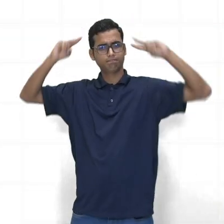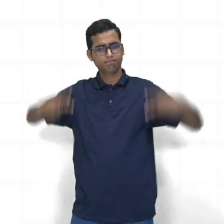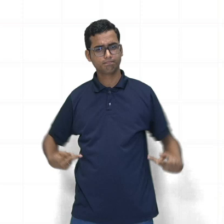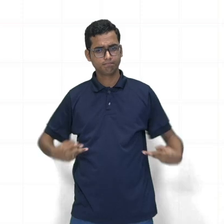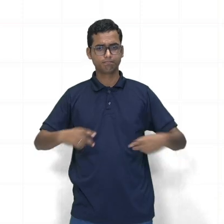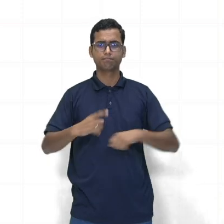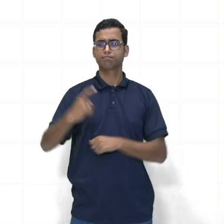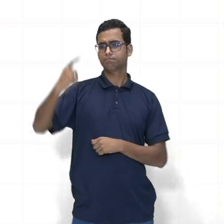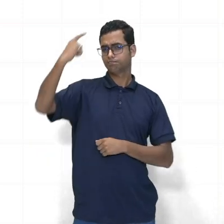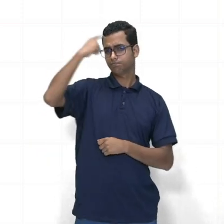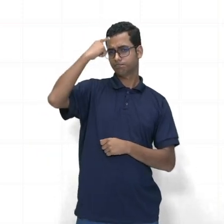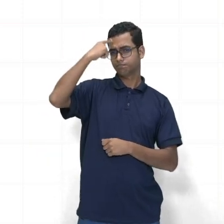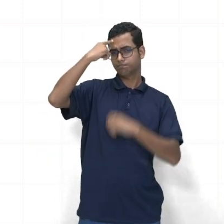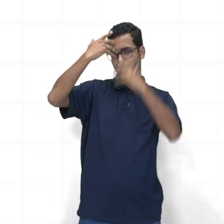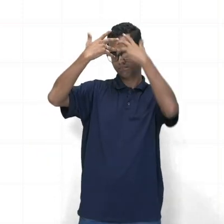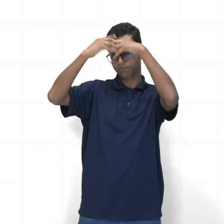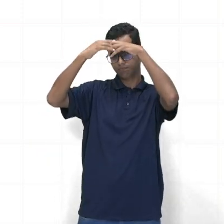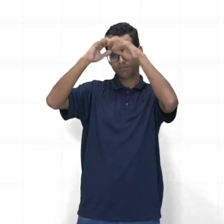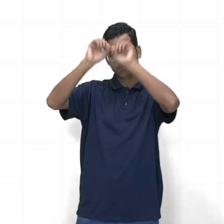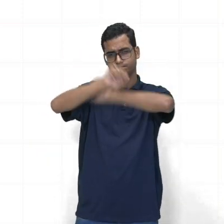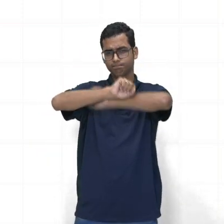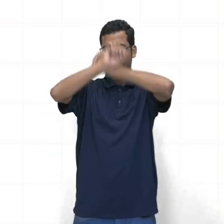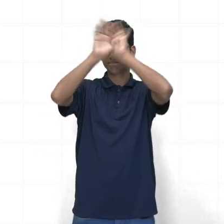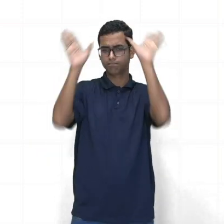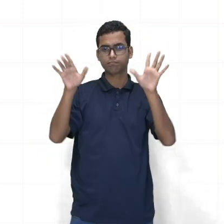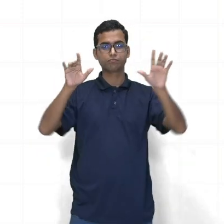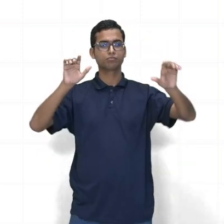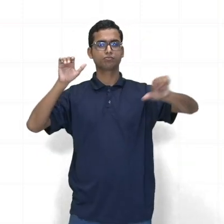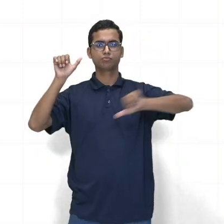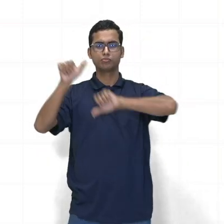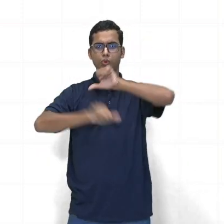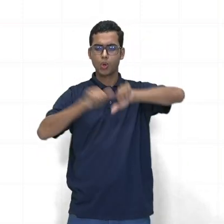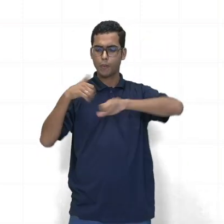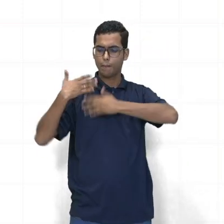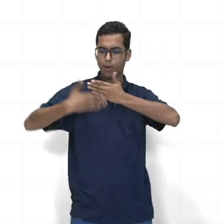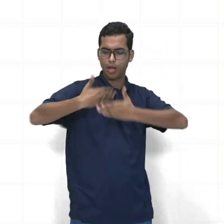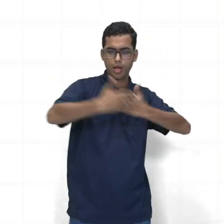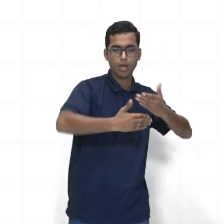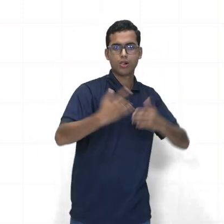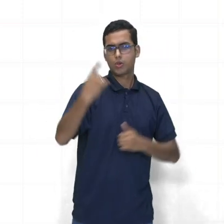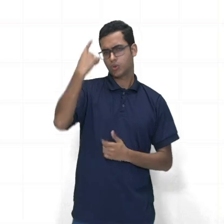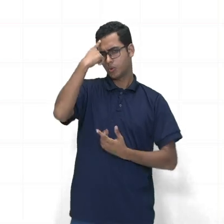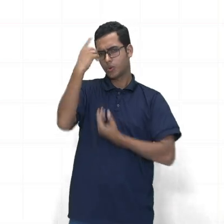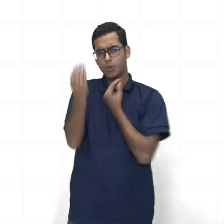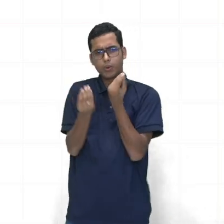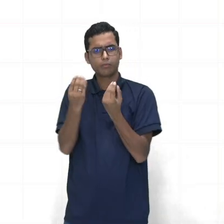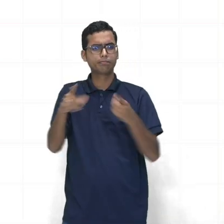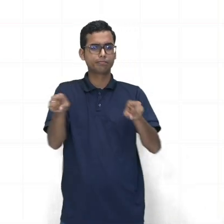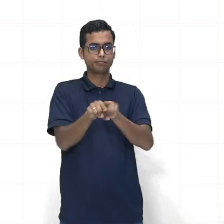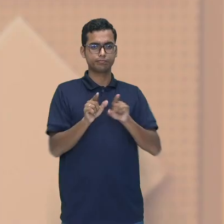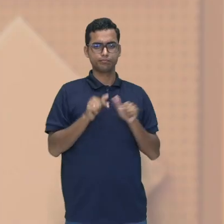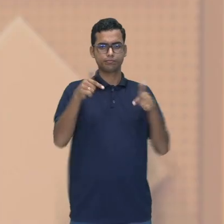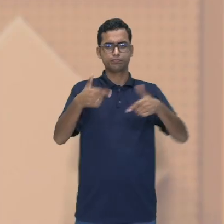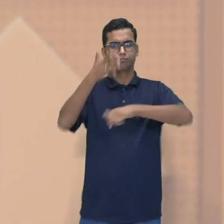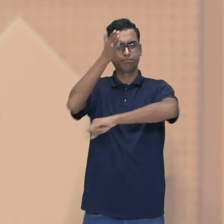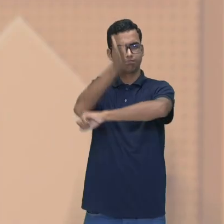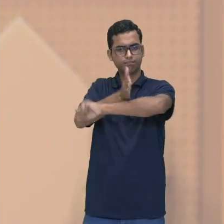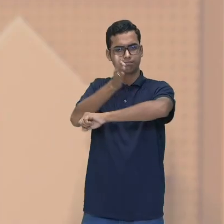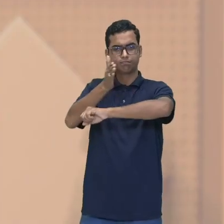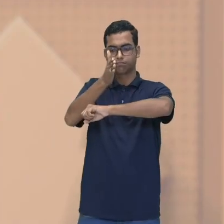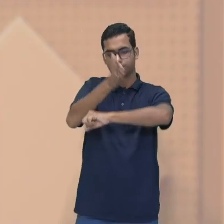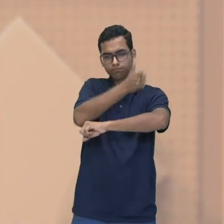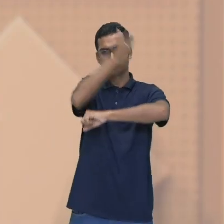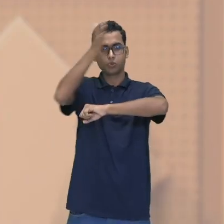de pensamento lógico, uma mudança gradual na forma de pensar e agir do homem moderno. Olhem